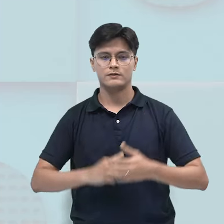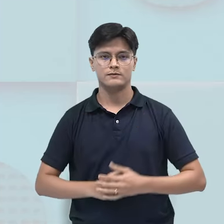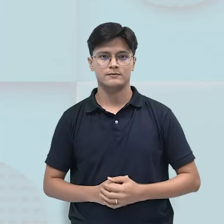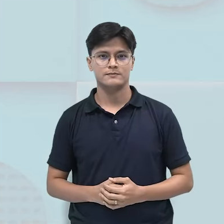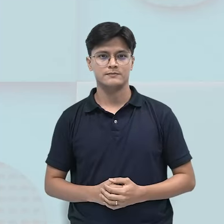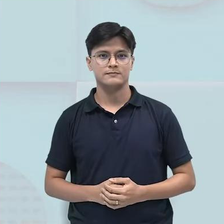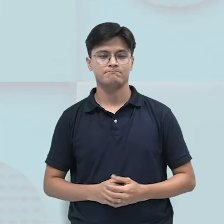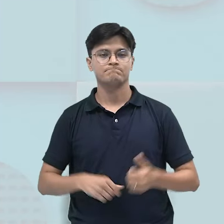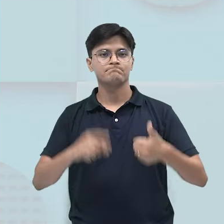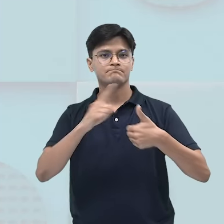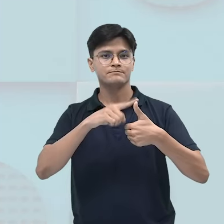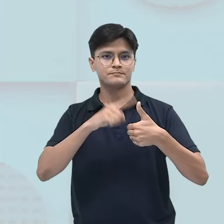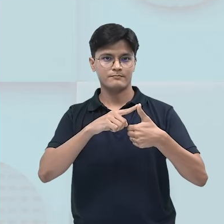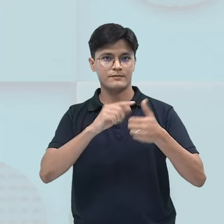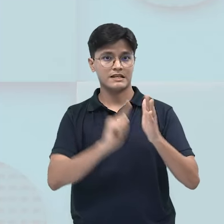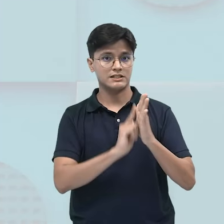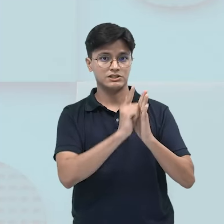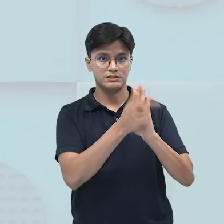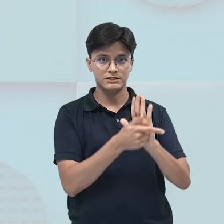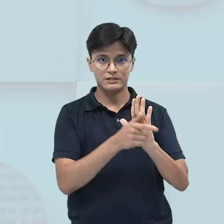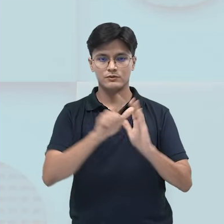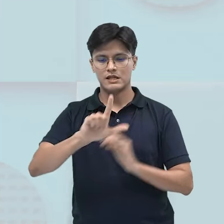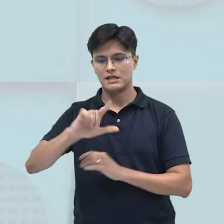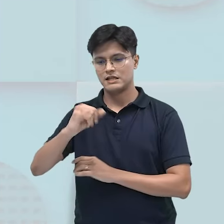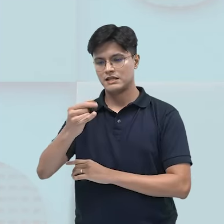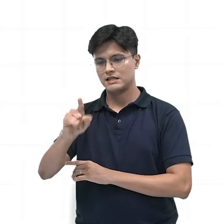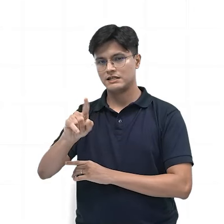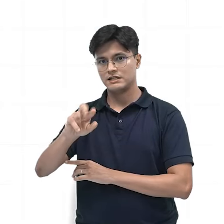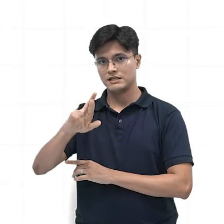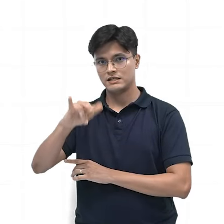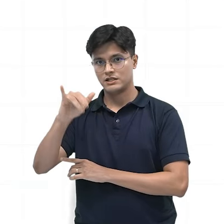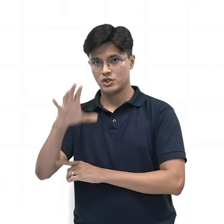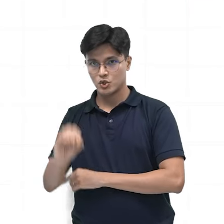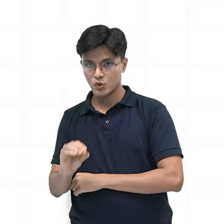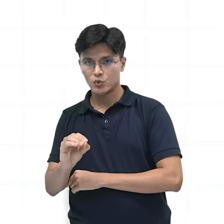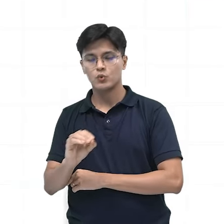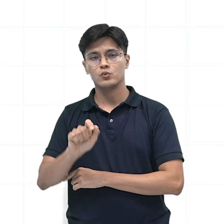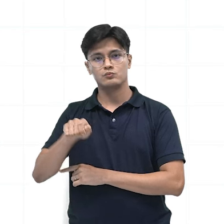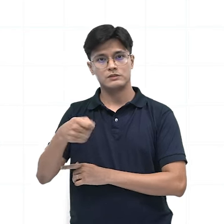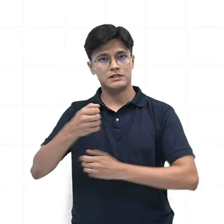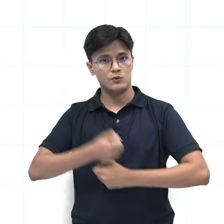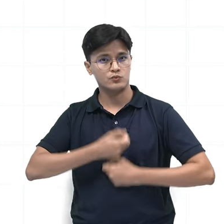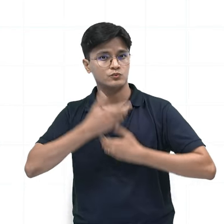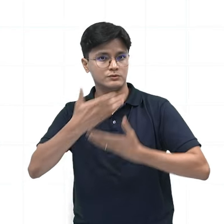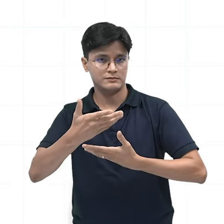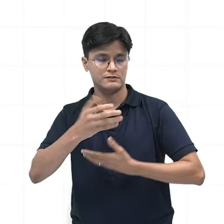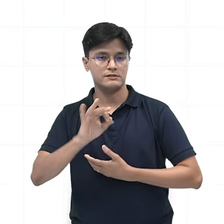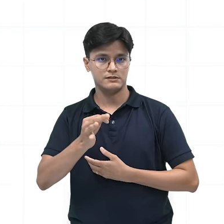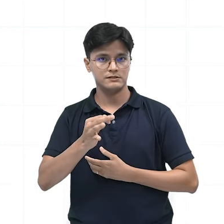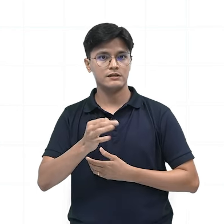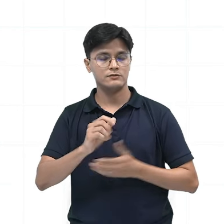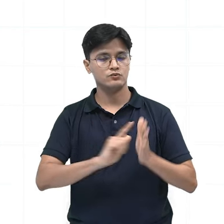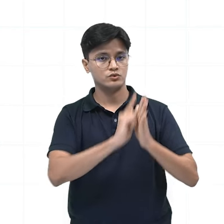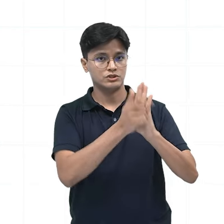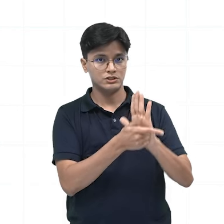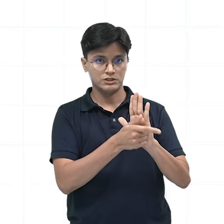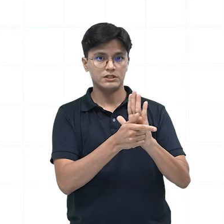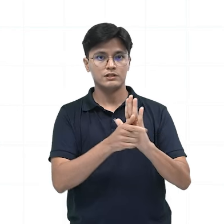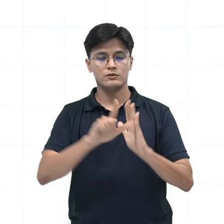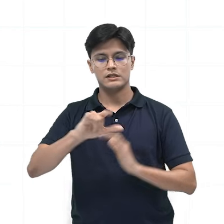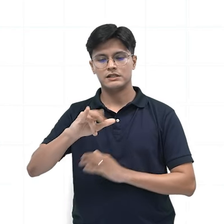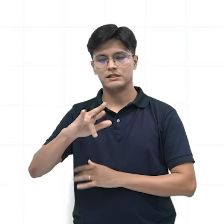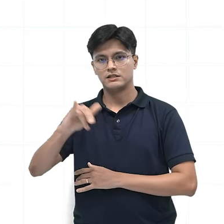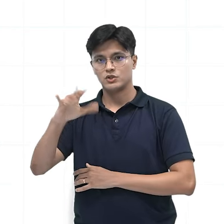analisar é o gênero lírico. Vamos lá. o gênero lírico. O